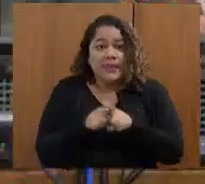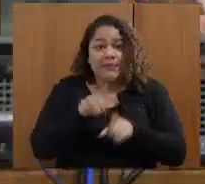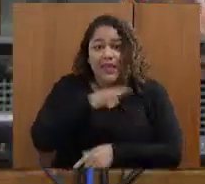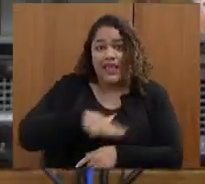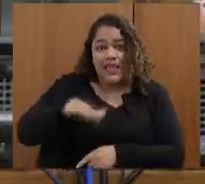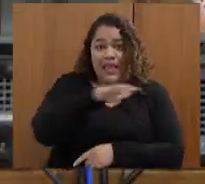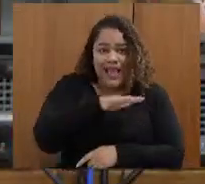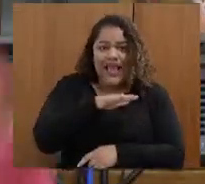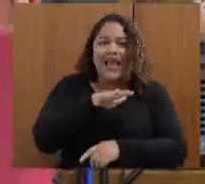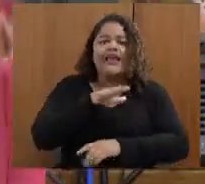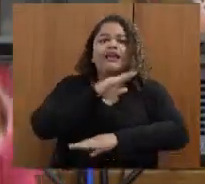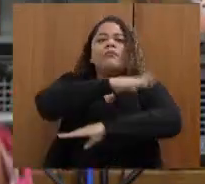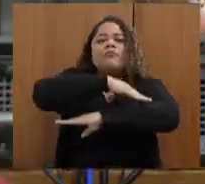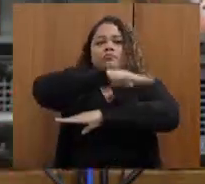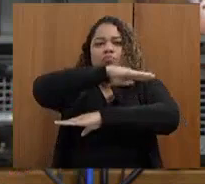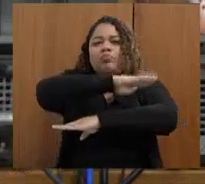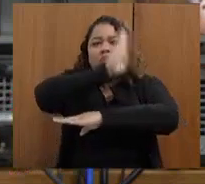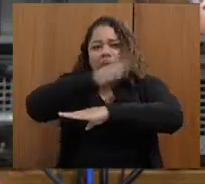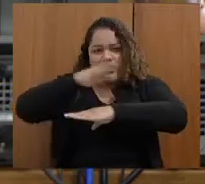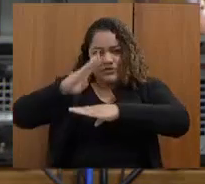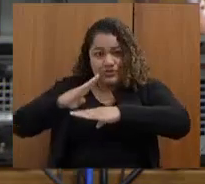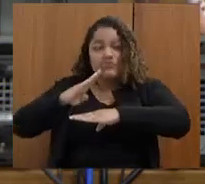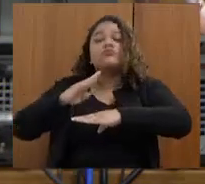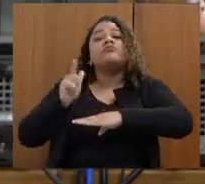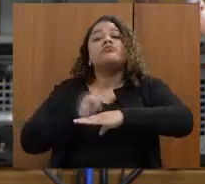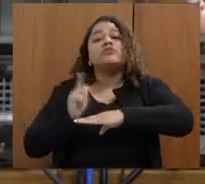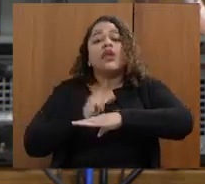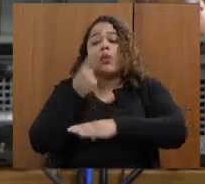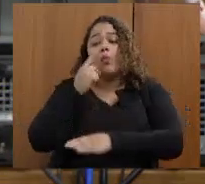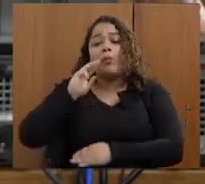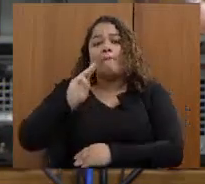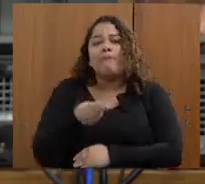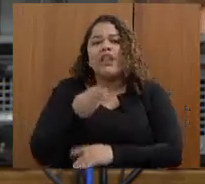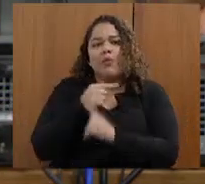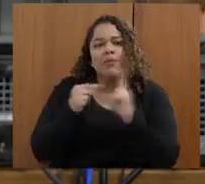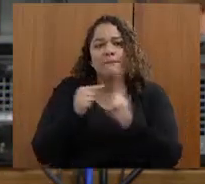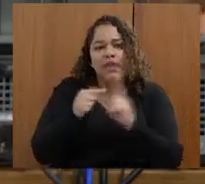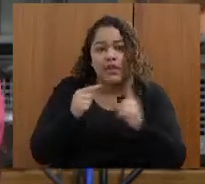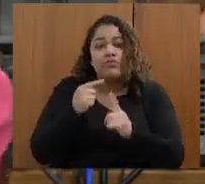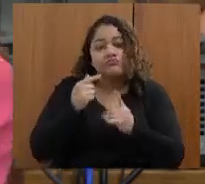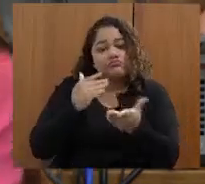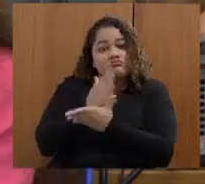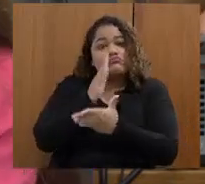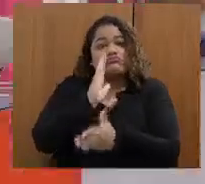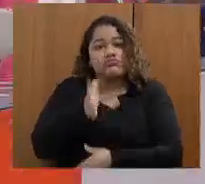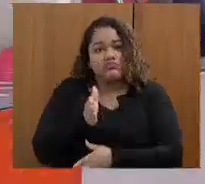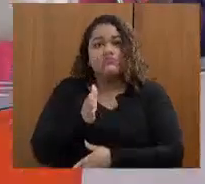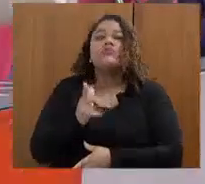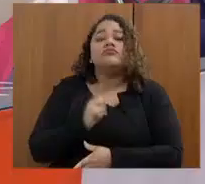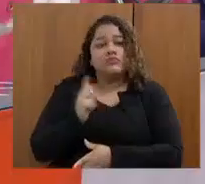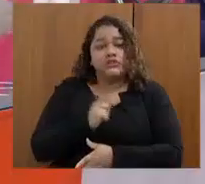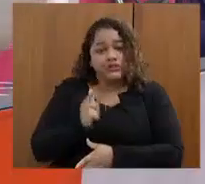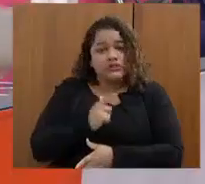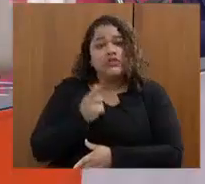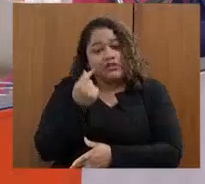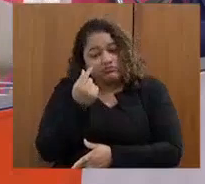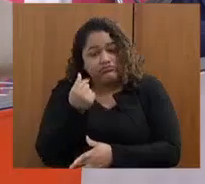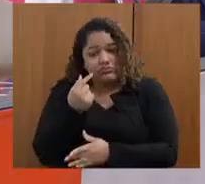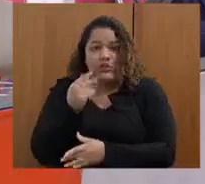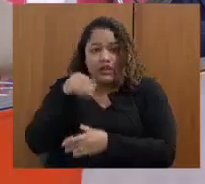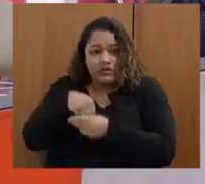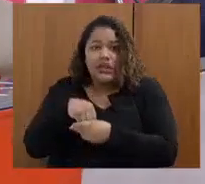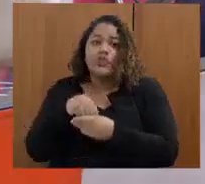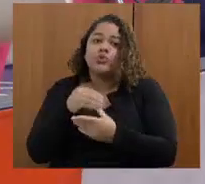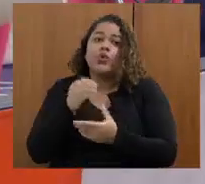e meio apro e dentro dos projetos aprovados nesse 1 milhão e meio a recurso para obra nas escolas então eu gostaria de saber